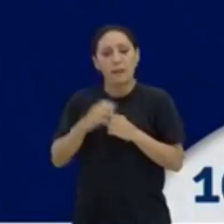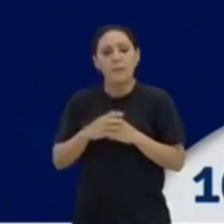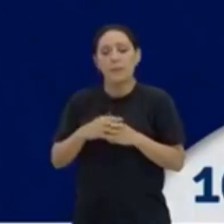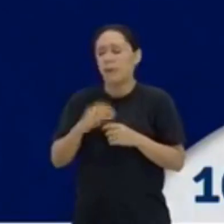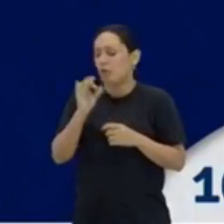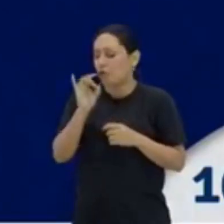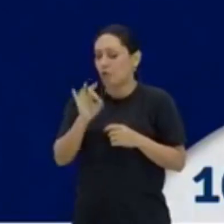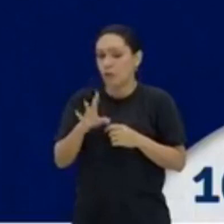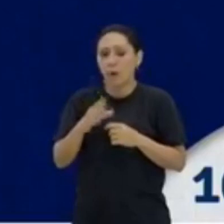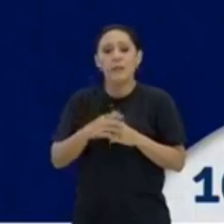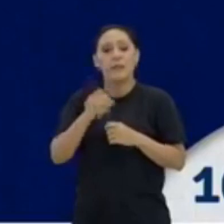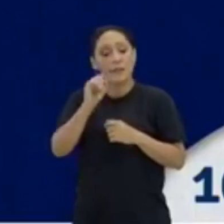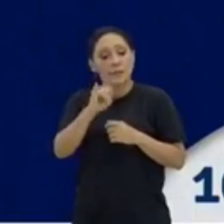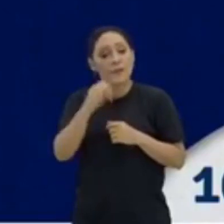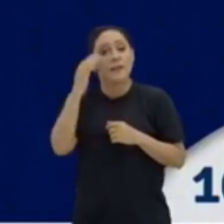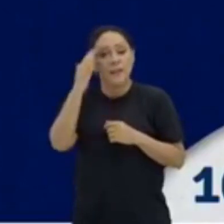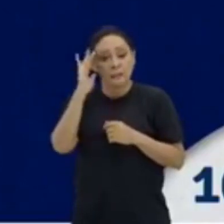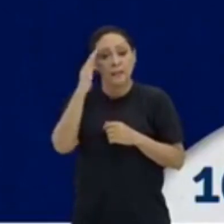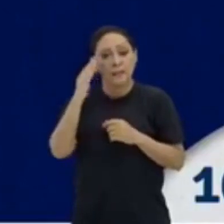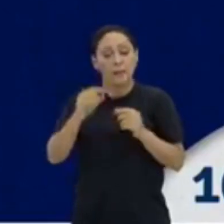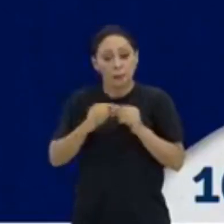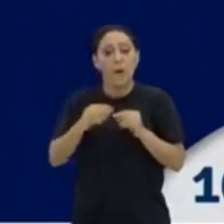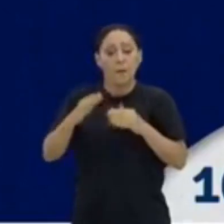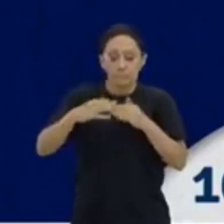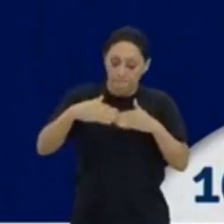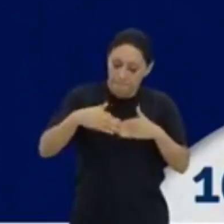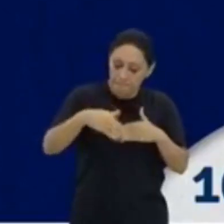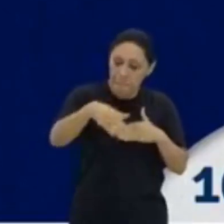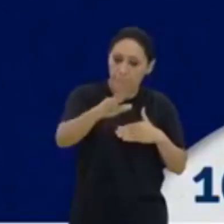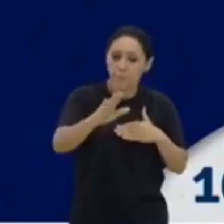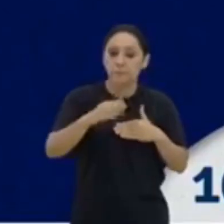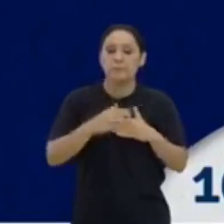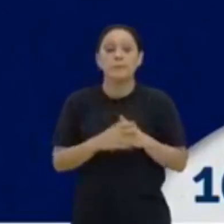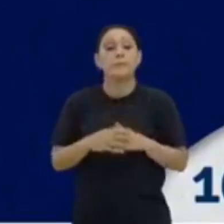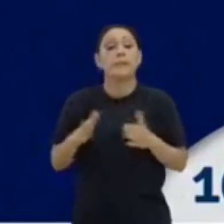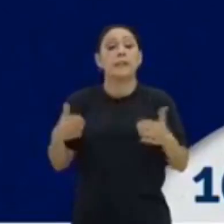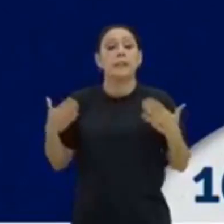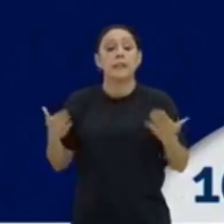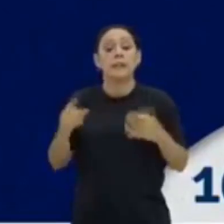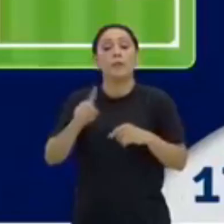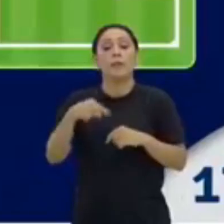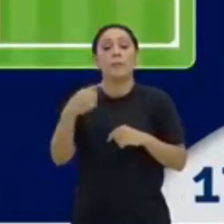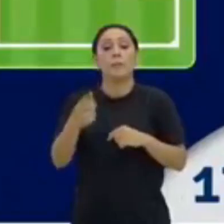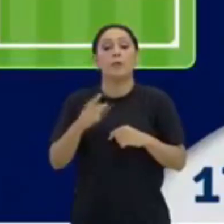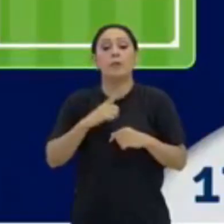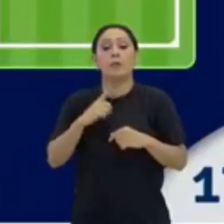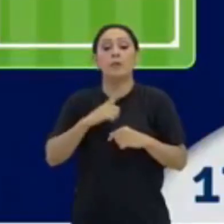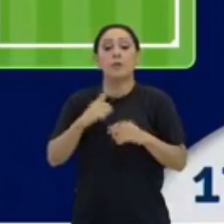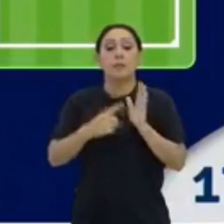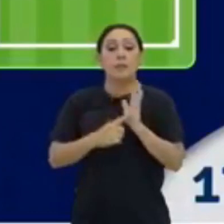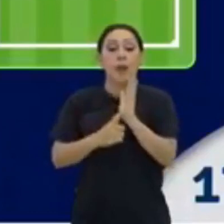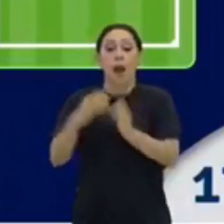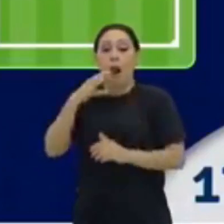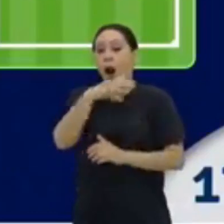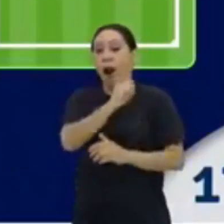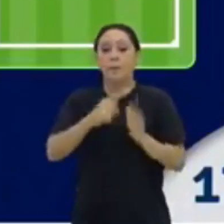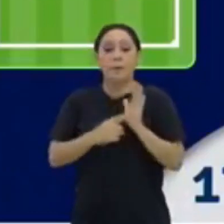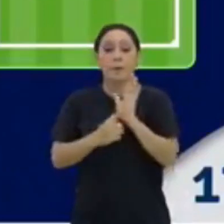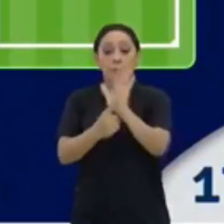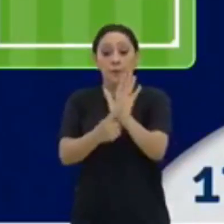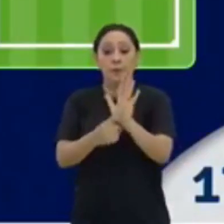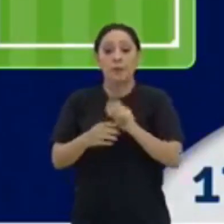É só isso. Se você entendeu isso, dá para ir avante, né, Fernando? E aí, pessoal, depois disso, nós temos aqui, rápido para mostrar para